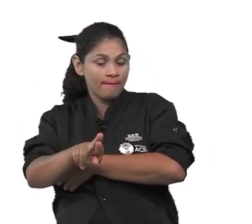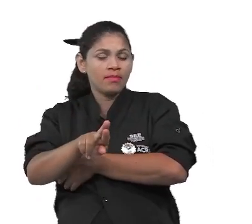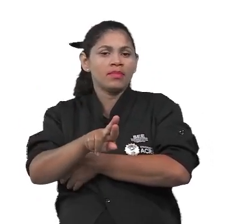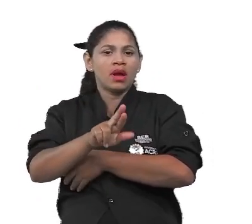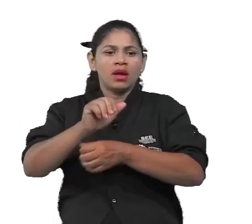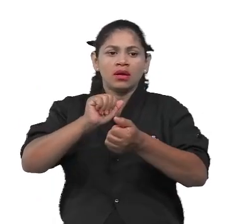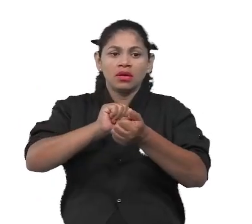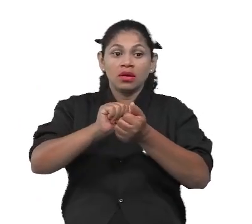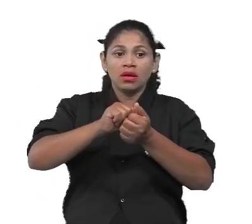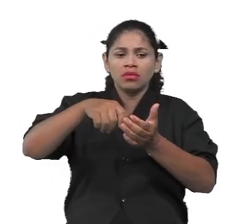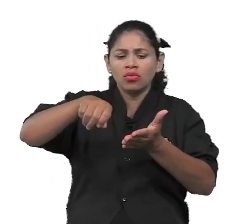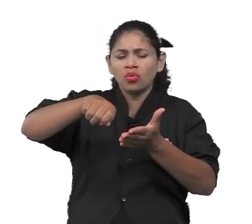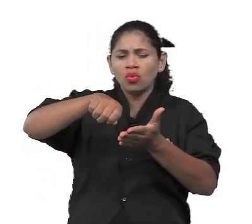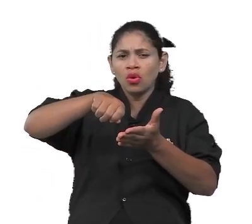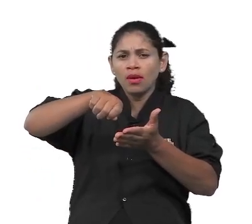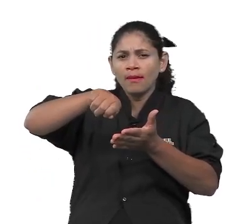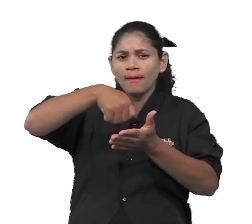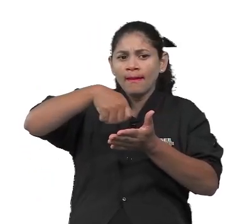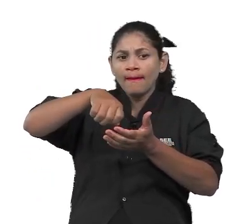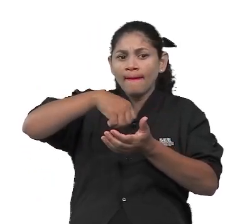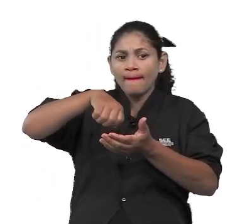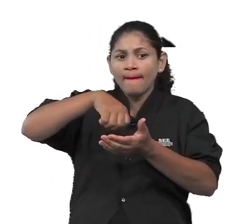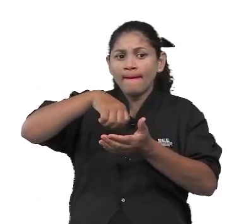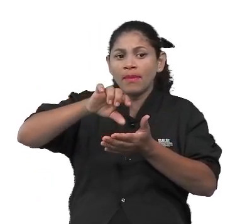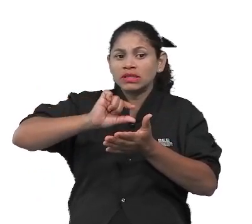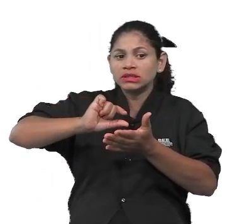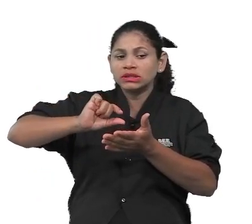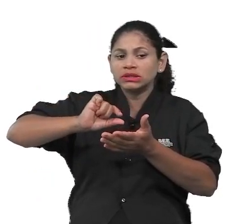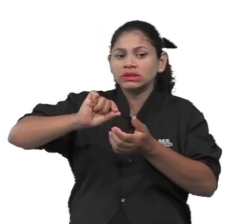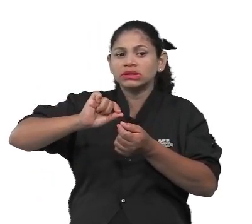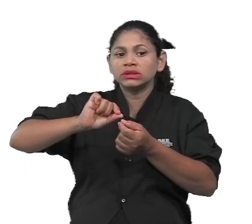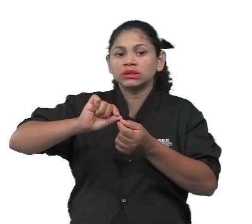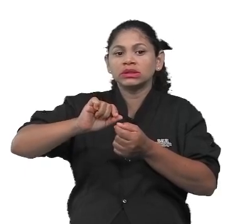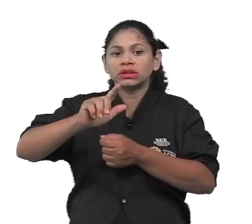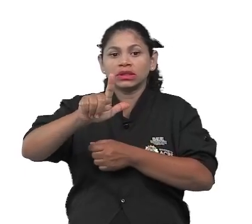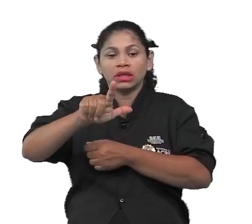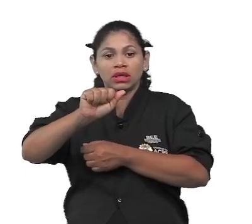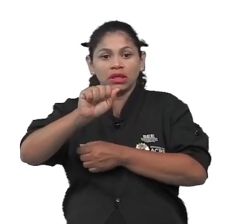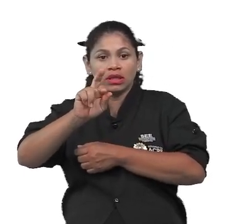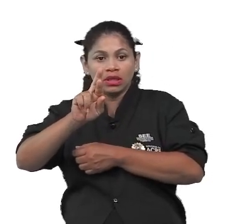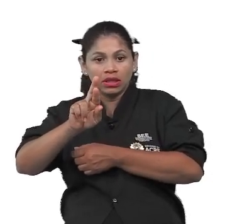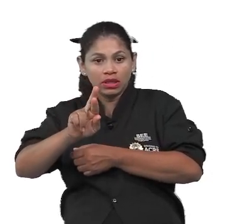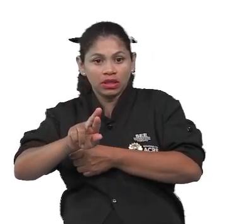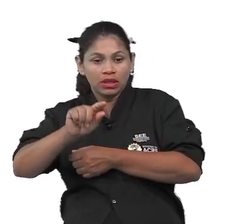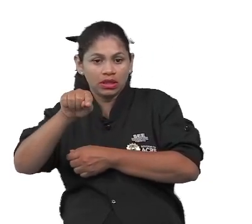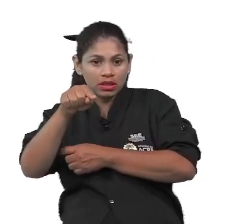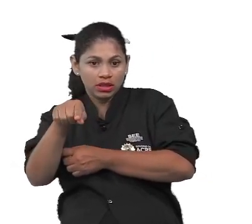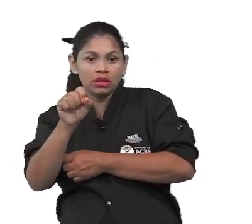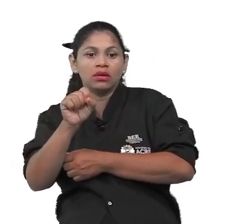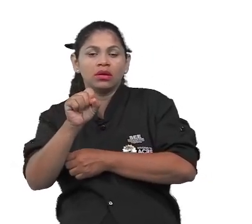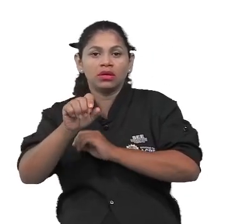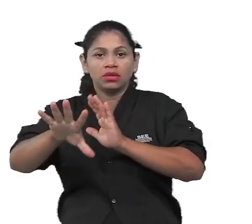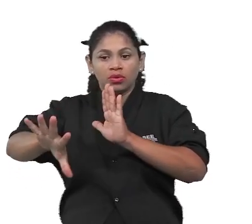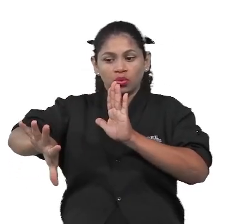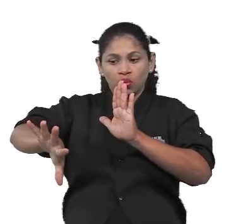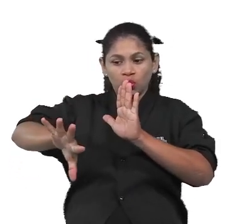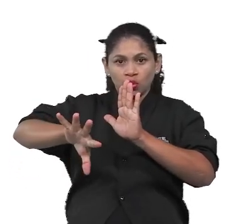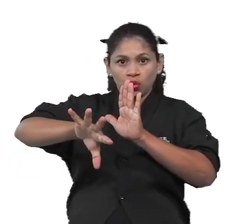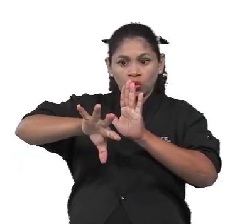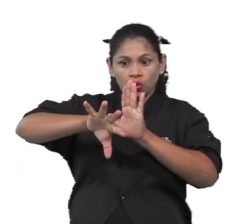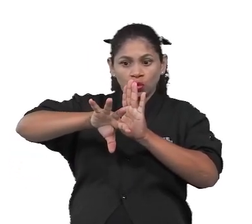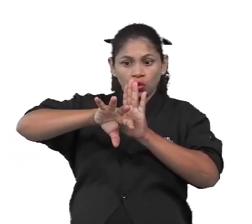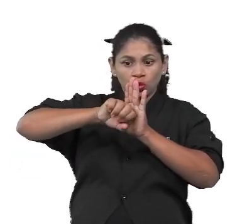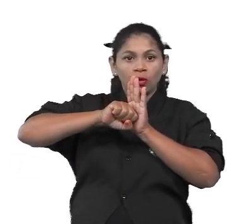lã. Então, aqui os elétrons que estavam na lã, eles eram atraídos aqui para o